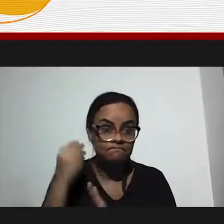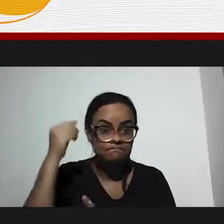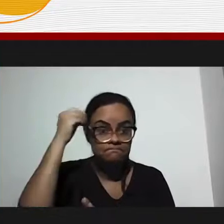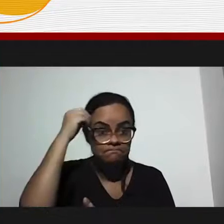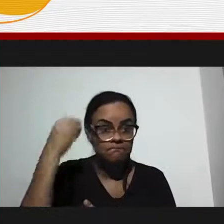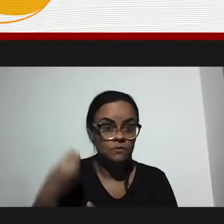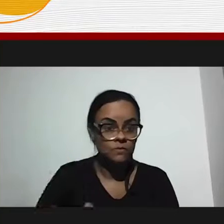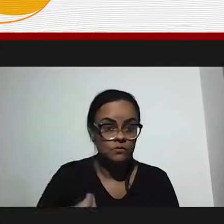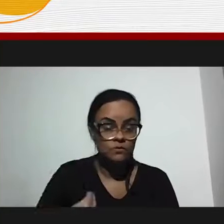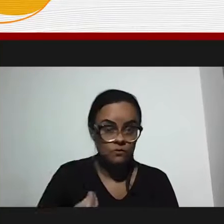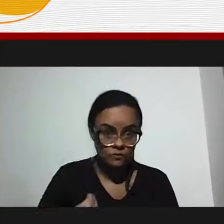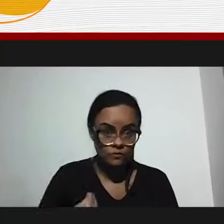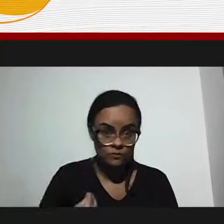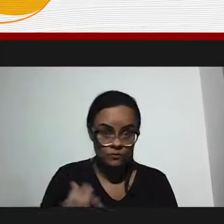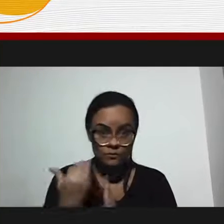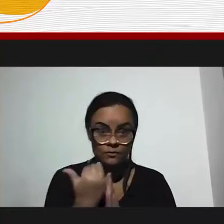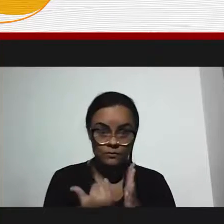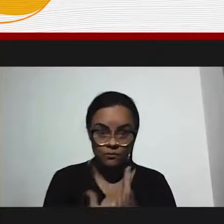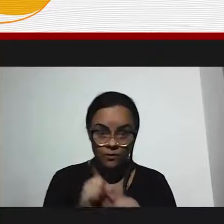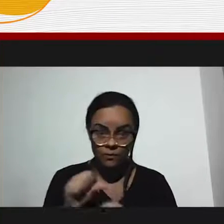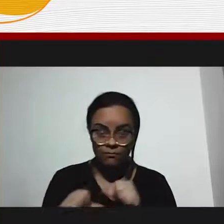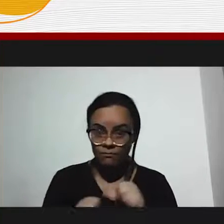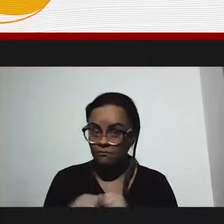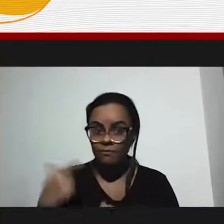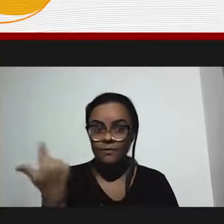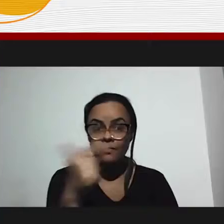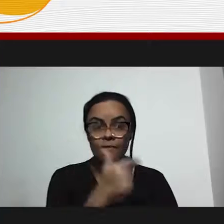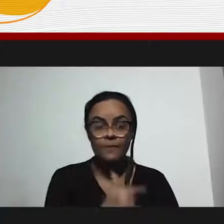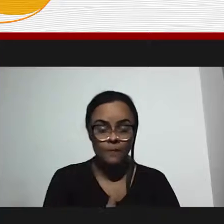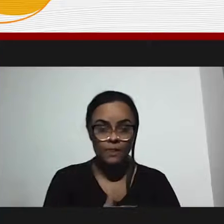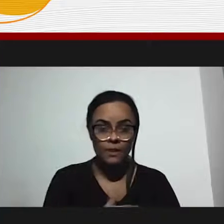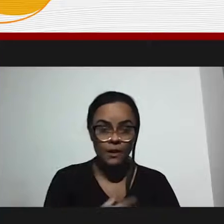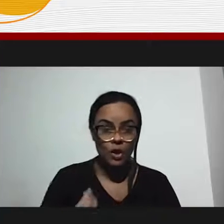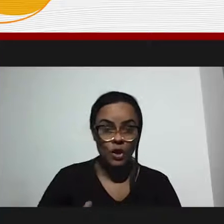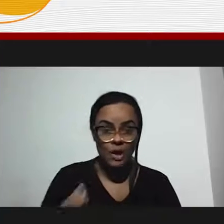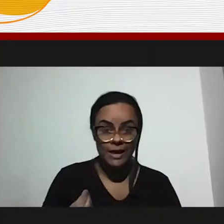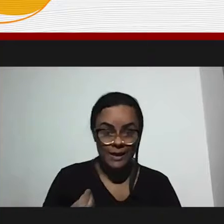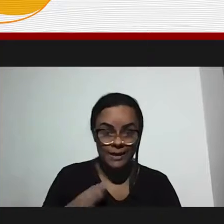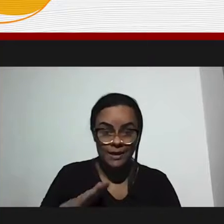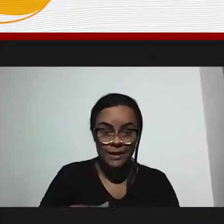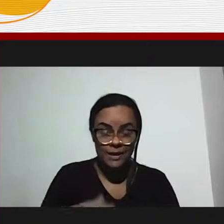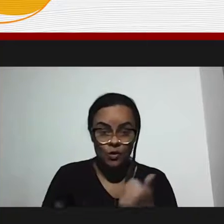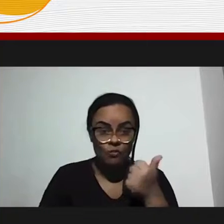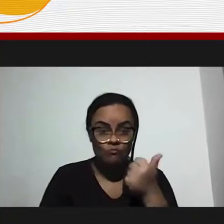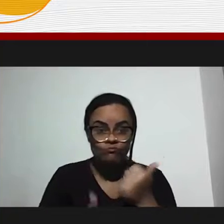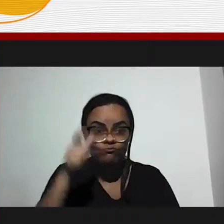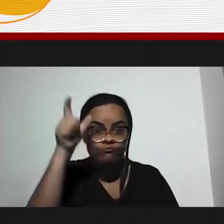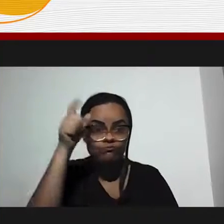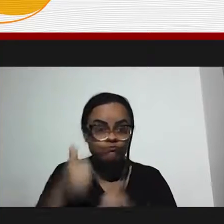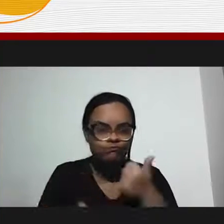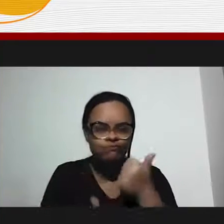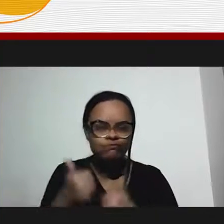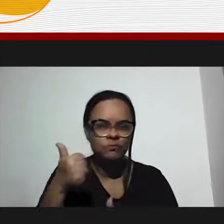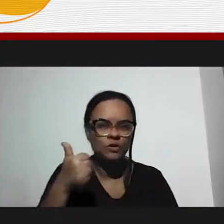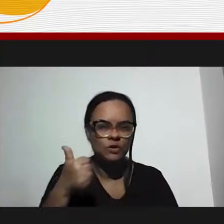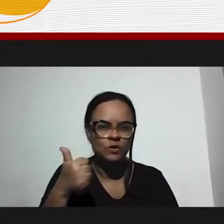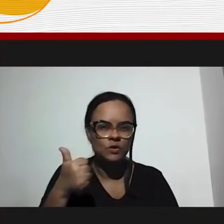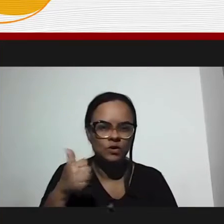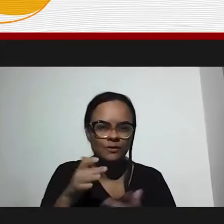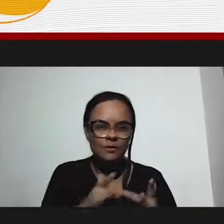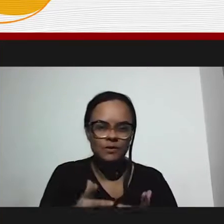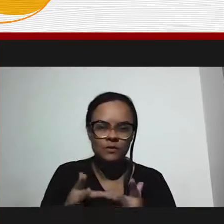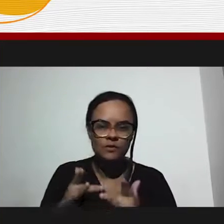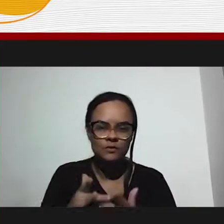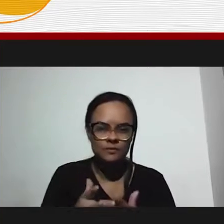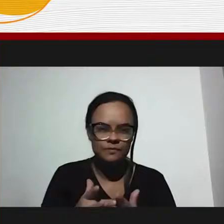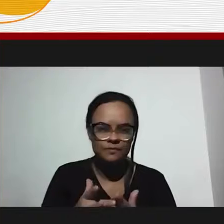existe um programa de transição de carreira. Hoje vivemos aí realidade de atletas que conviveu com o Clodô, que conviveu comigo,